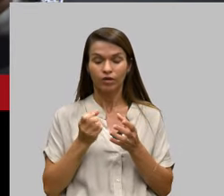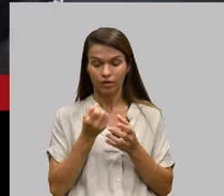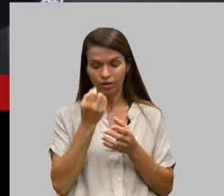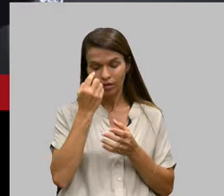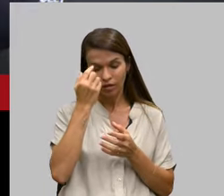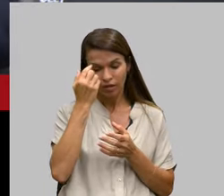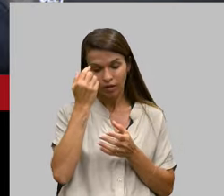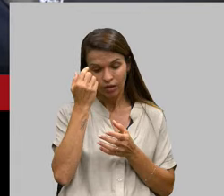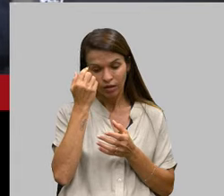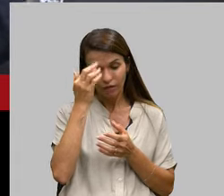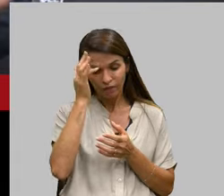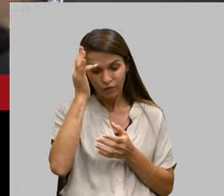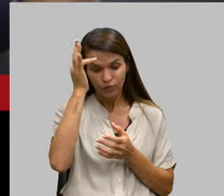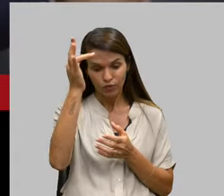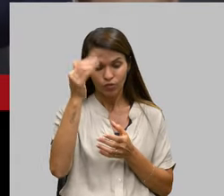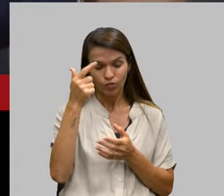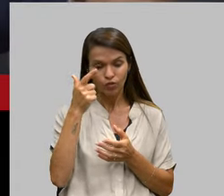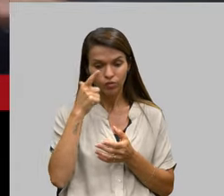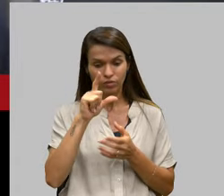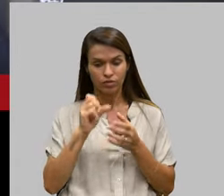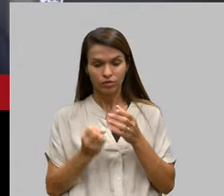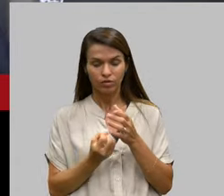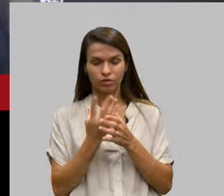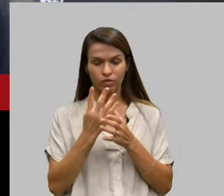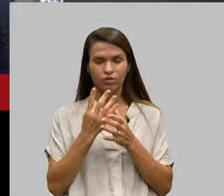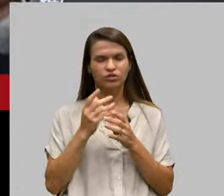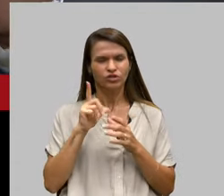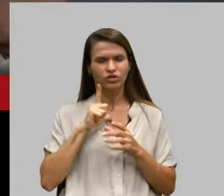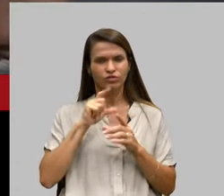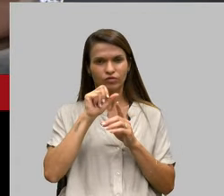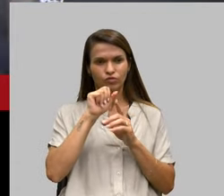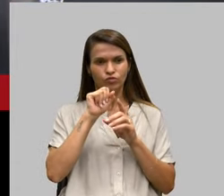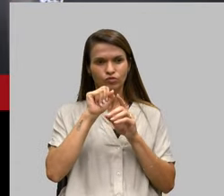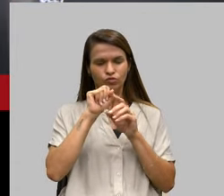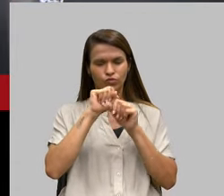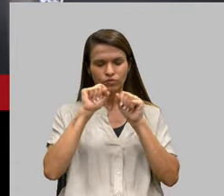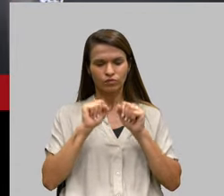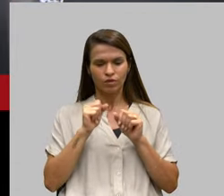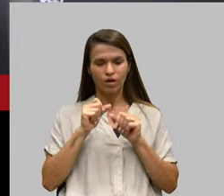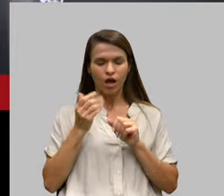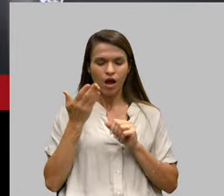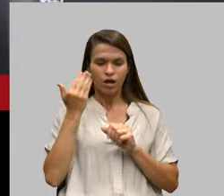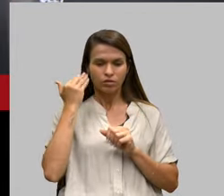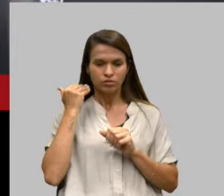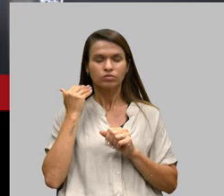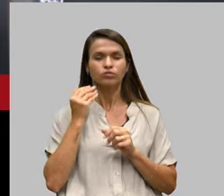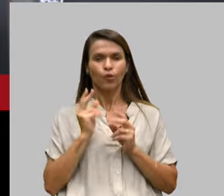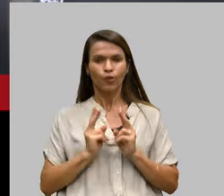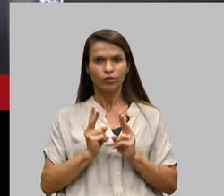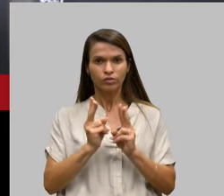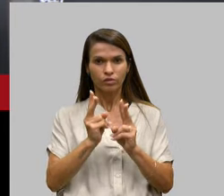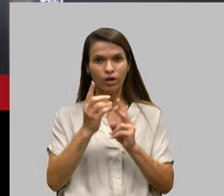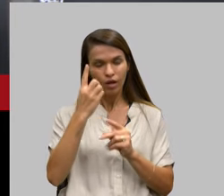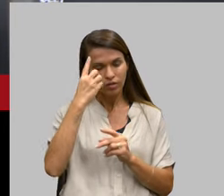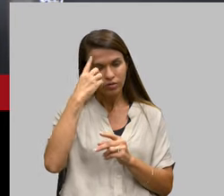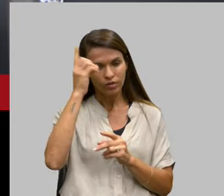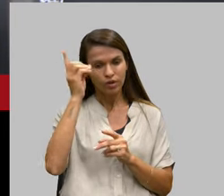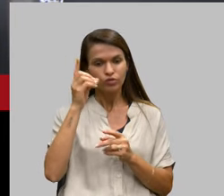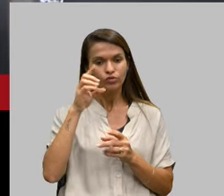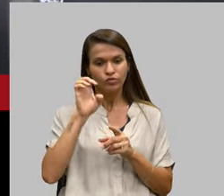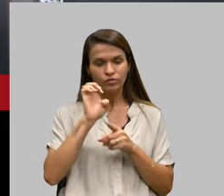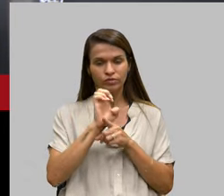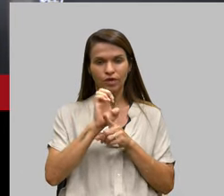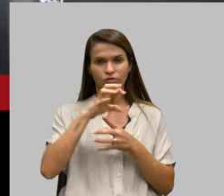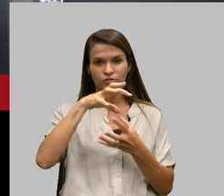e os que já se encontravam no sistema antigo continuaria da forma que se encontrava porque era a ideia do Estado de sustentar eu